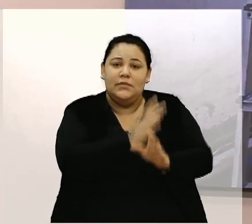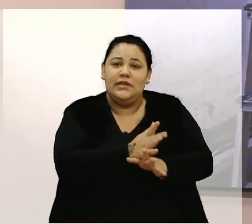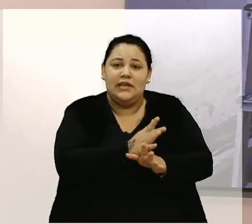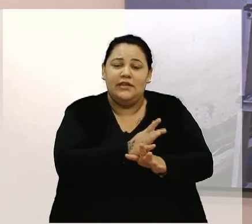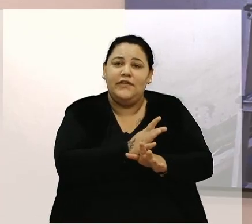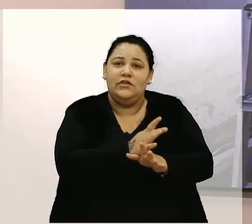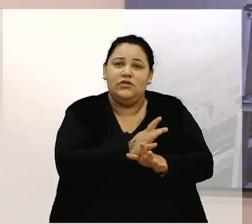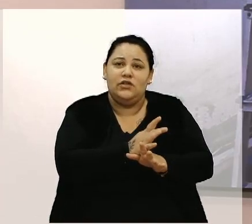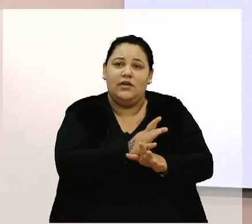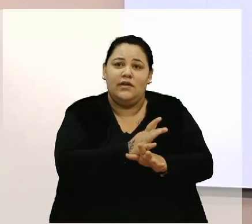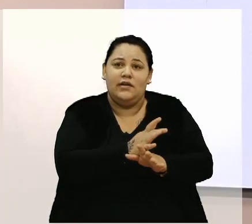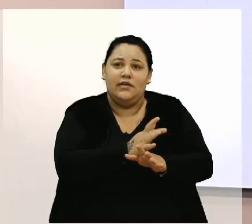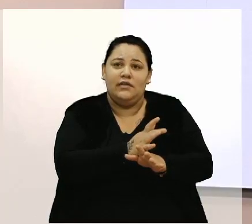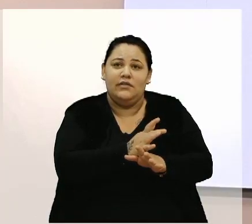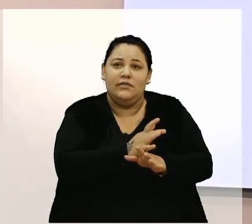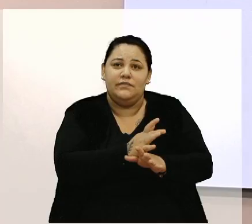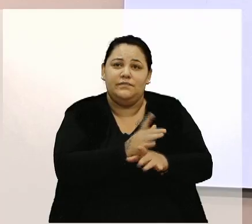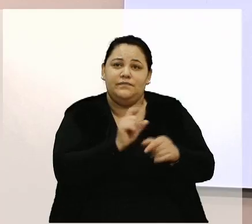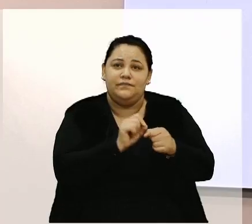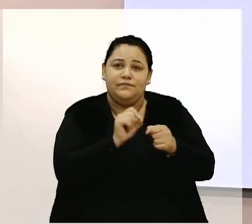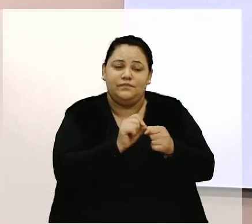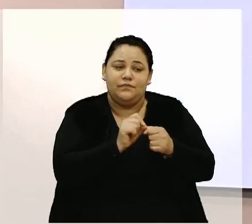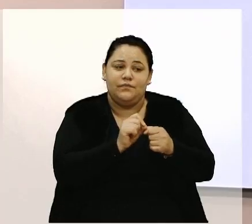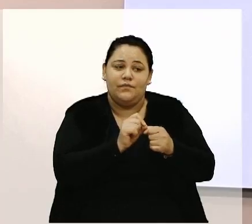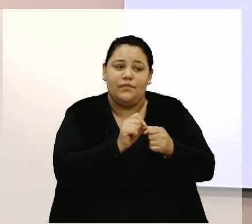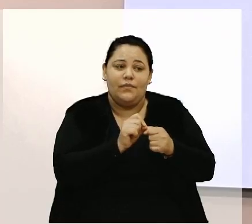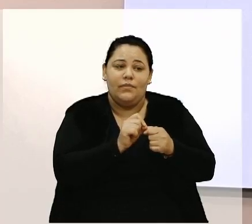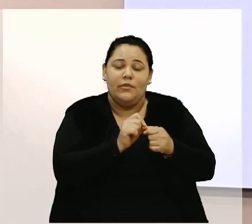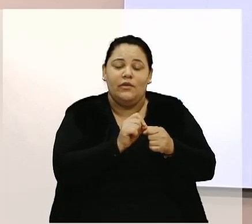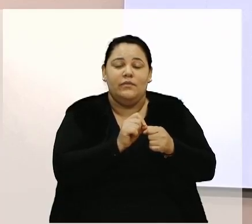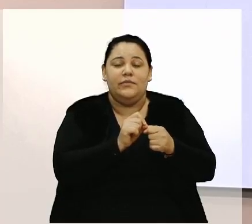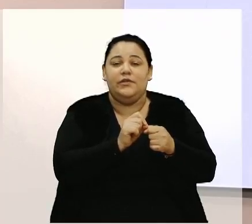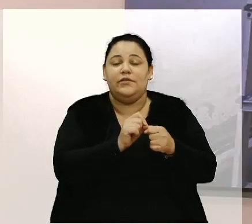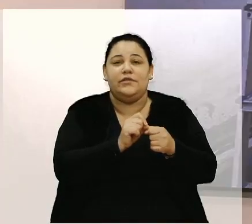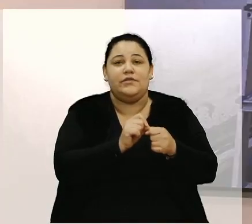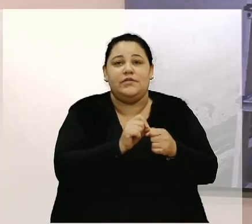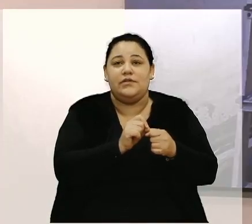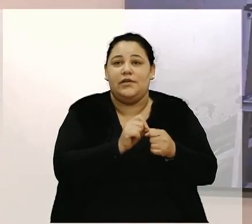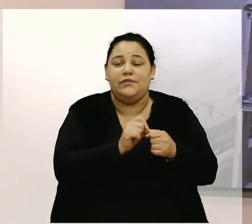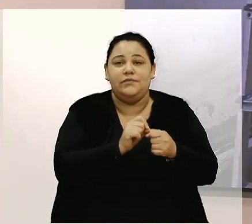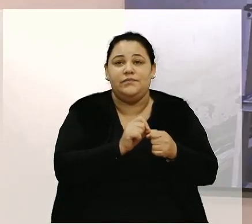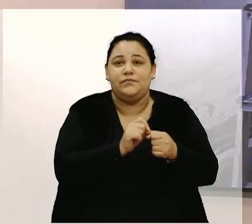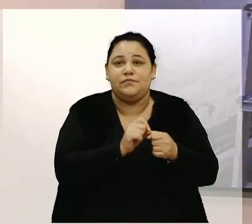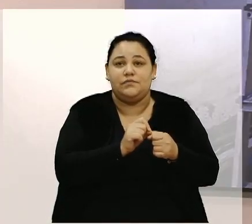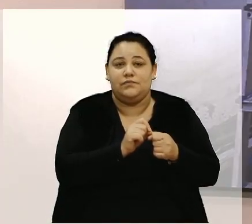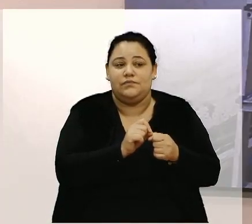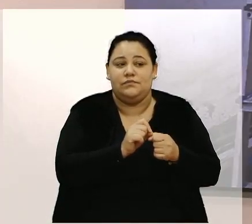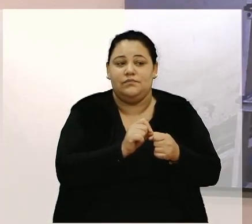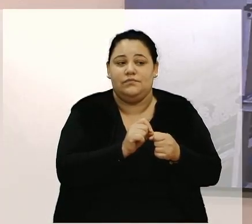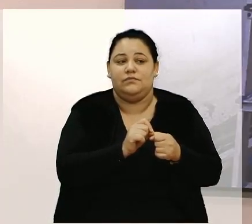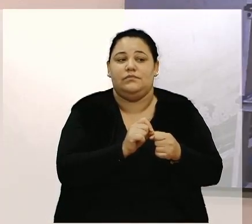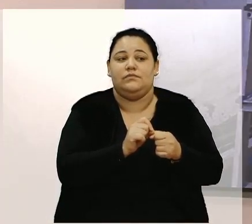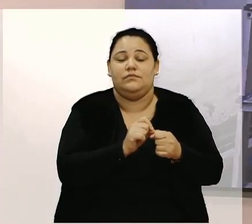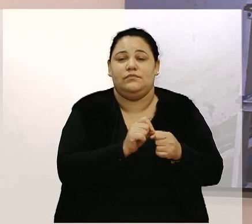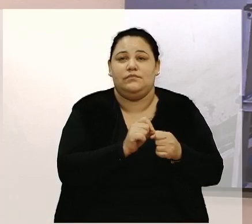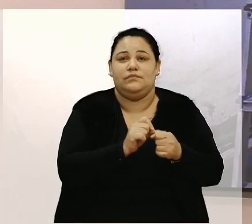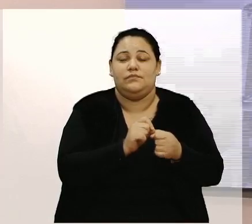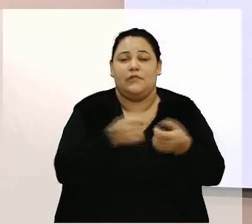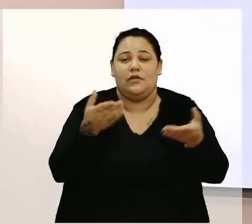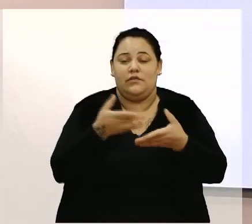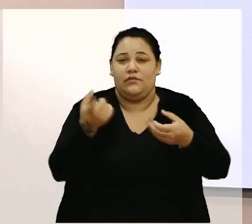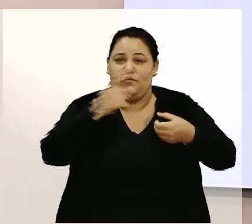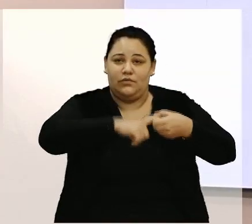faz para ajudar as pessoas que mais precisam. E aqui pode voltar ali agora,